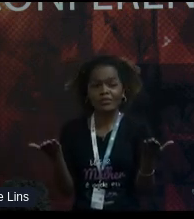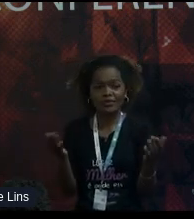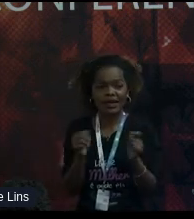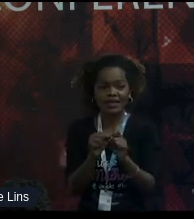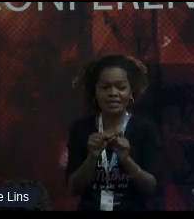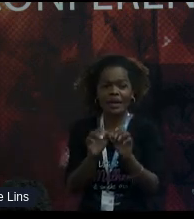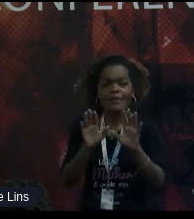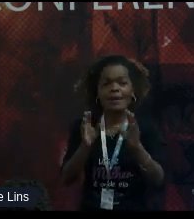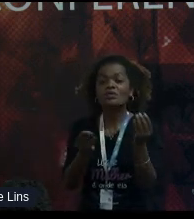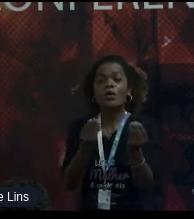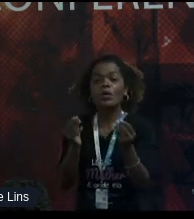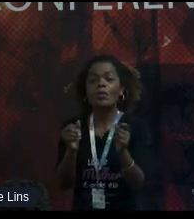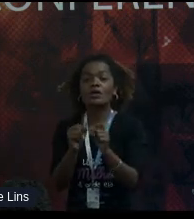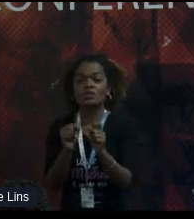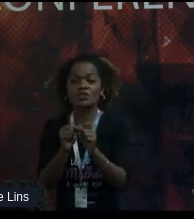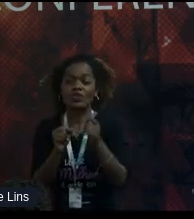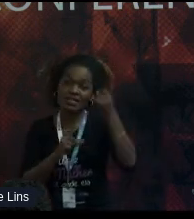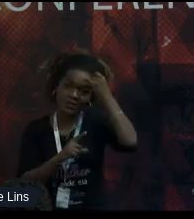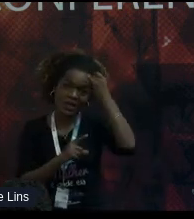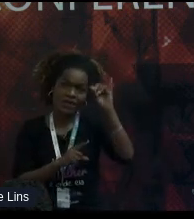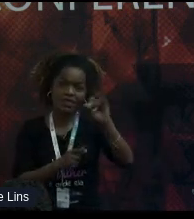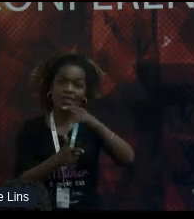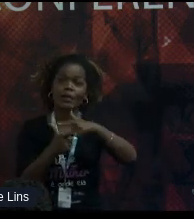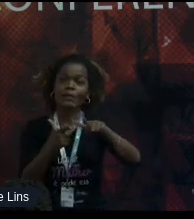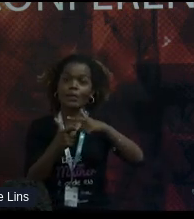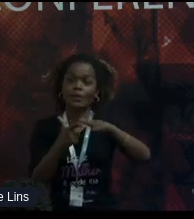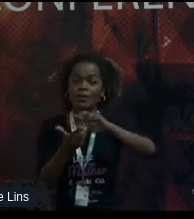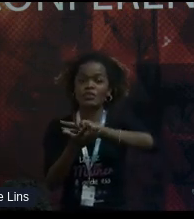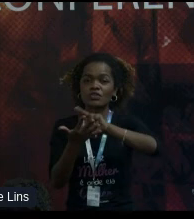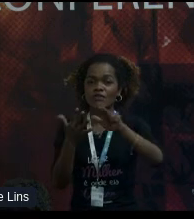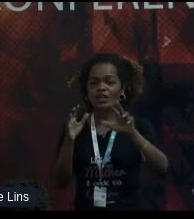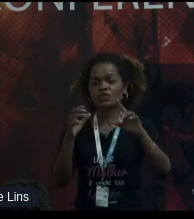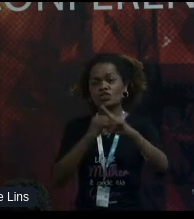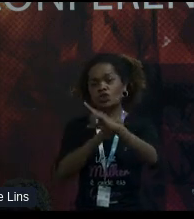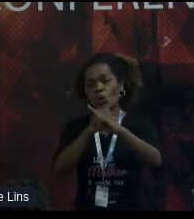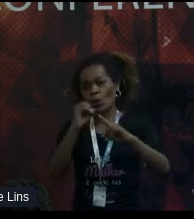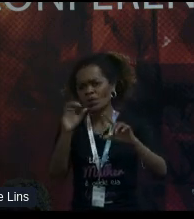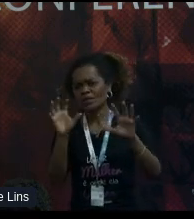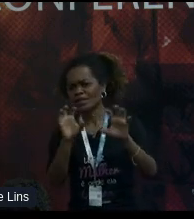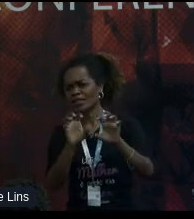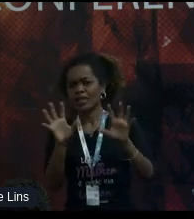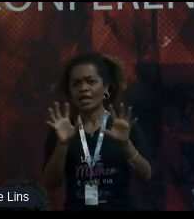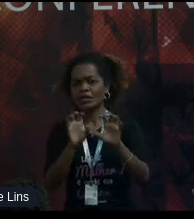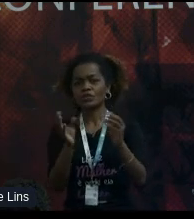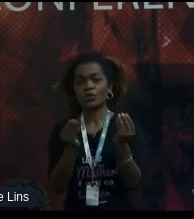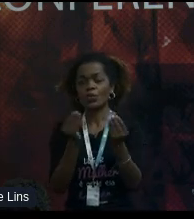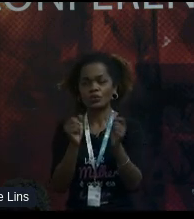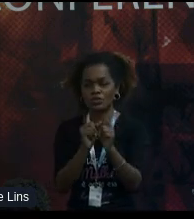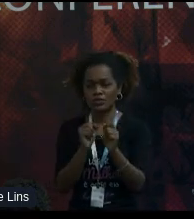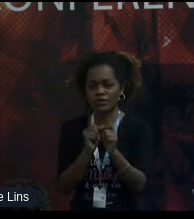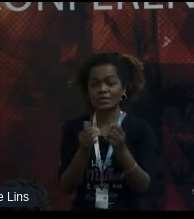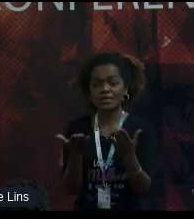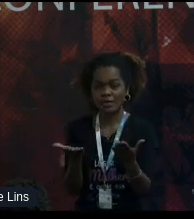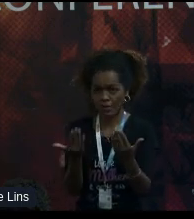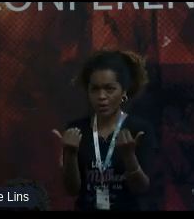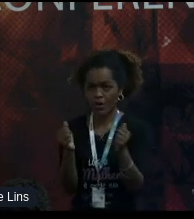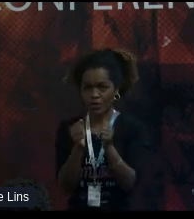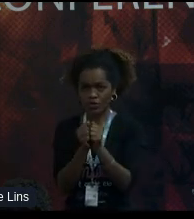gente faz Exatamente. para evitar esses problemas de contraste, Flávio? Bora lá. Então, para os